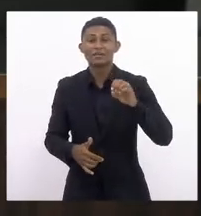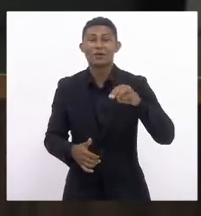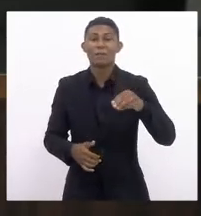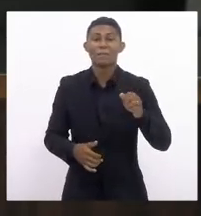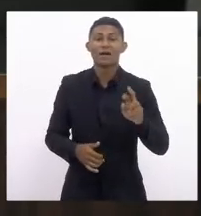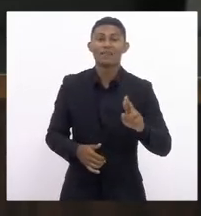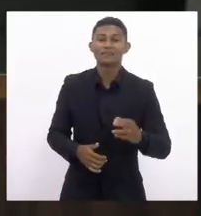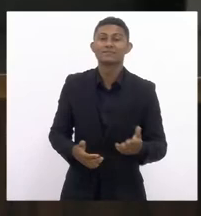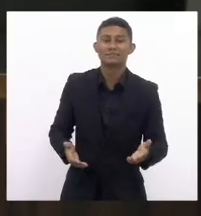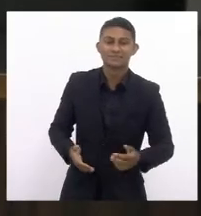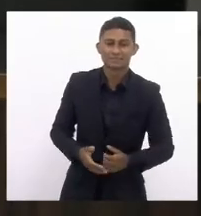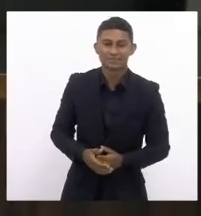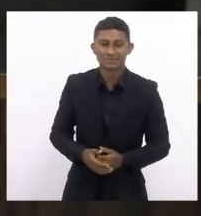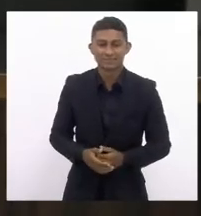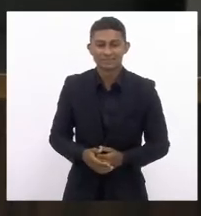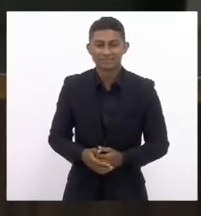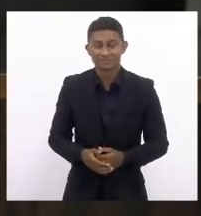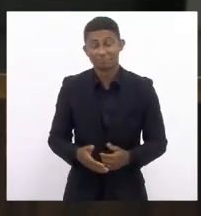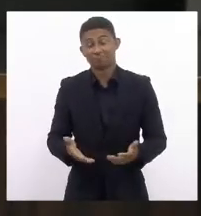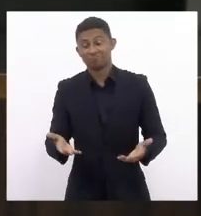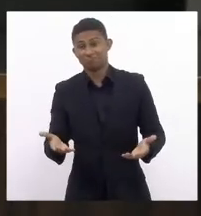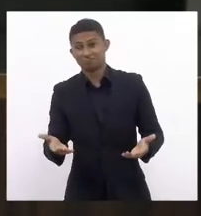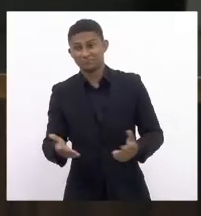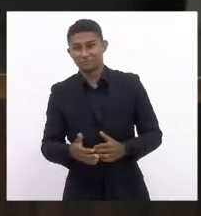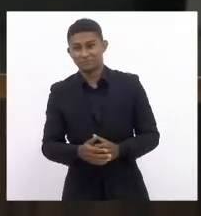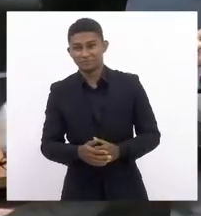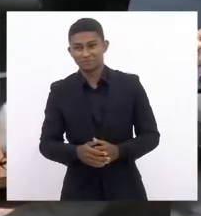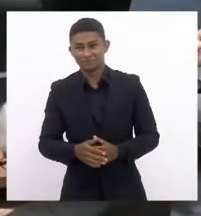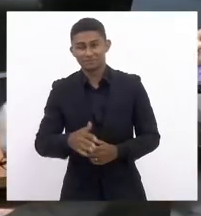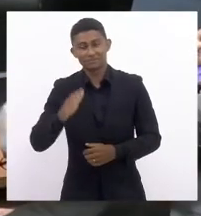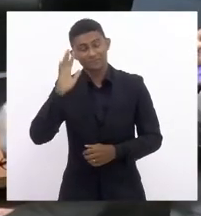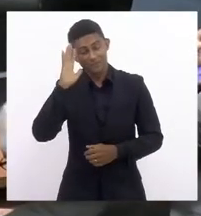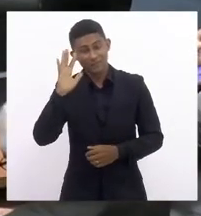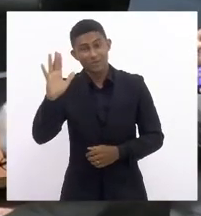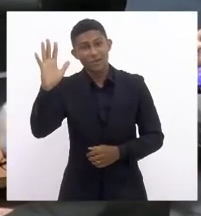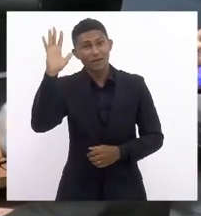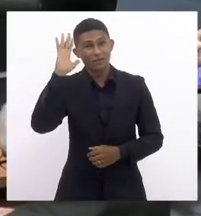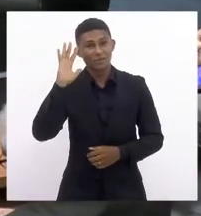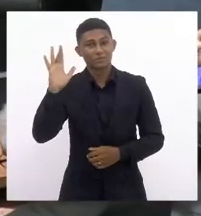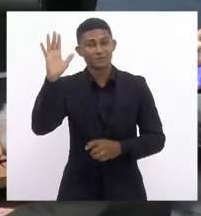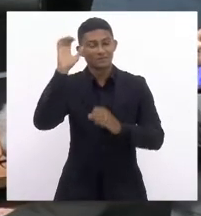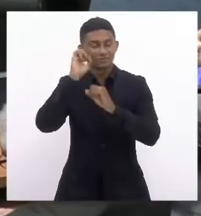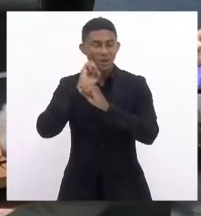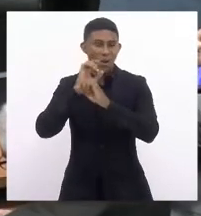Eliomar? Nada além. Nada além.